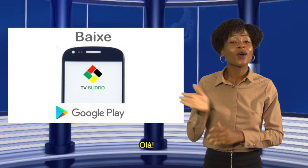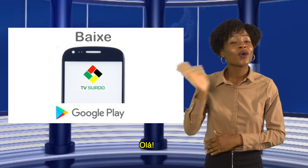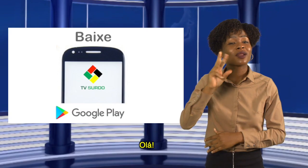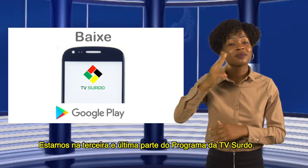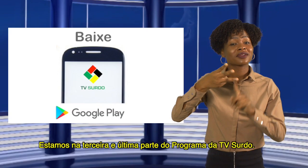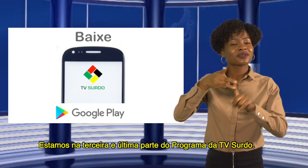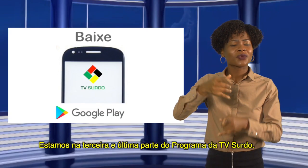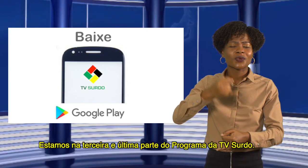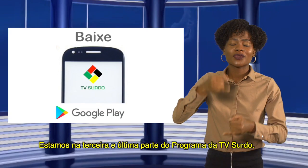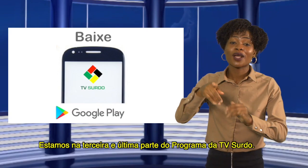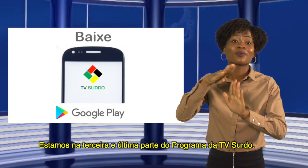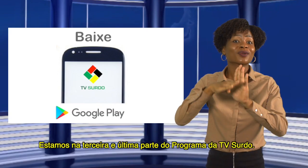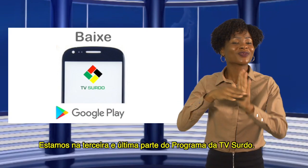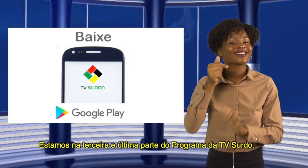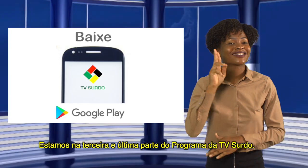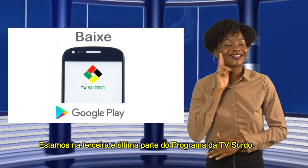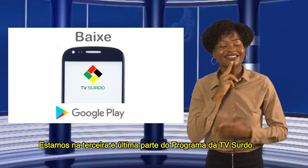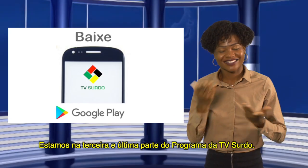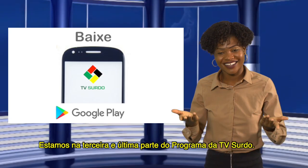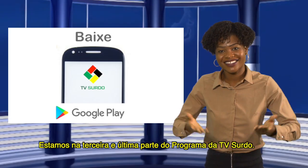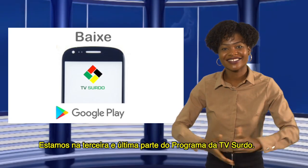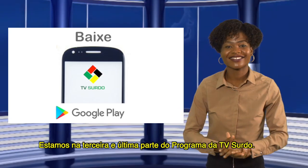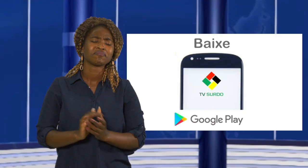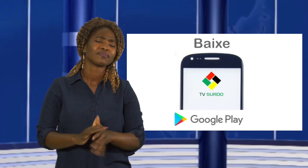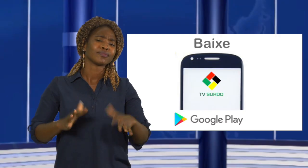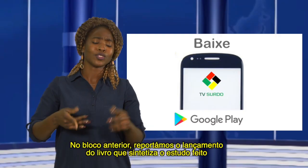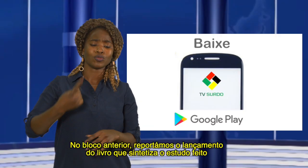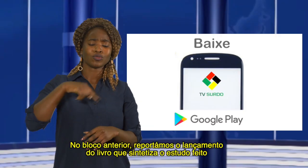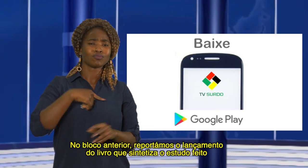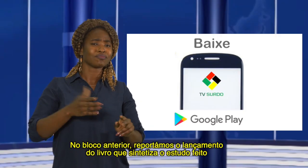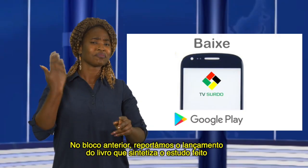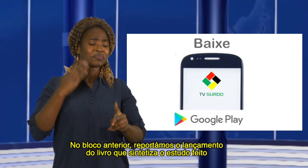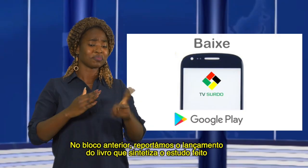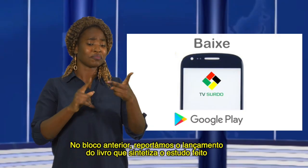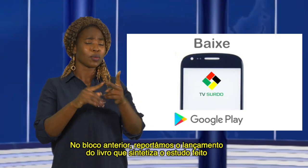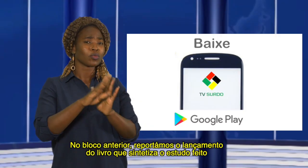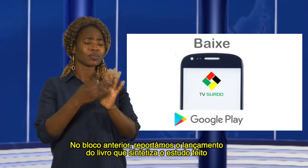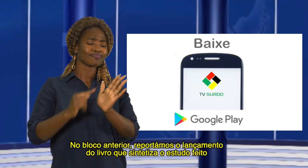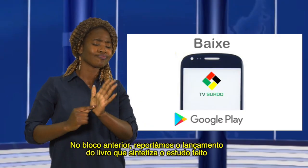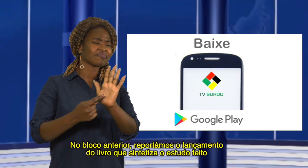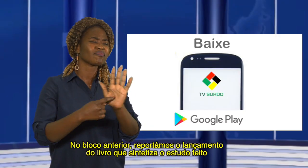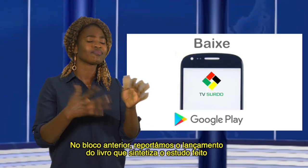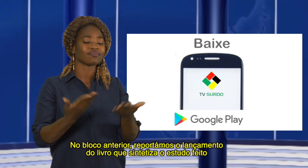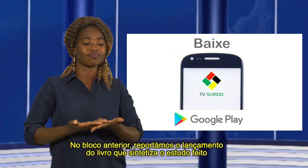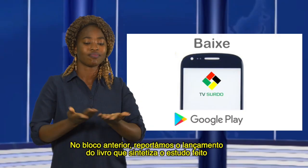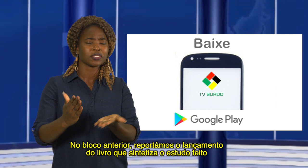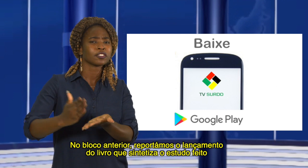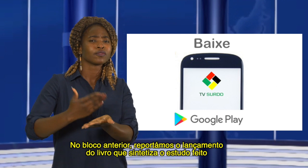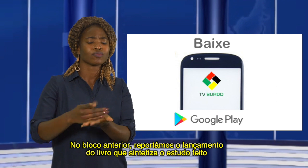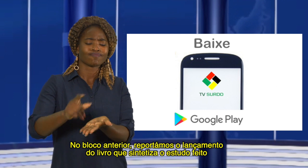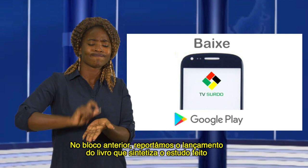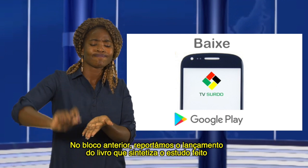Olá, estamos na terceira e última parte do programa da TV Surdo. No bloco anterior, reportamos o lançamento do livro que